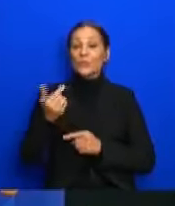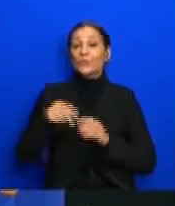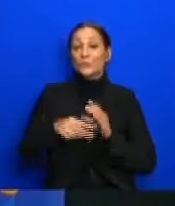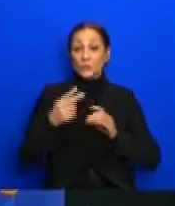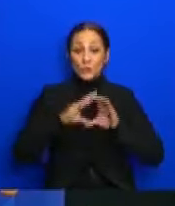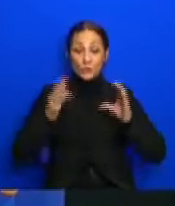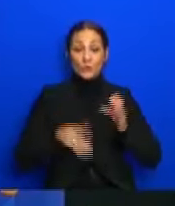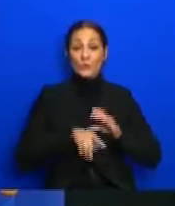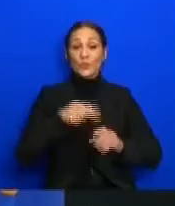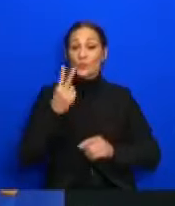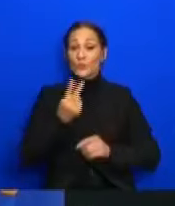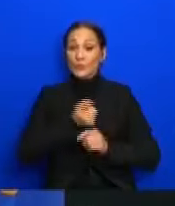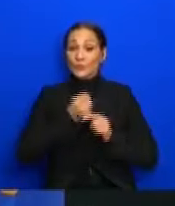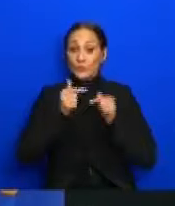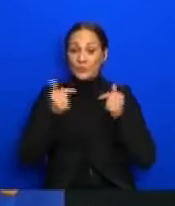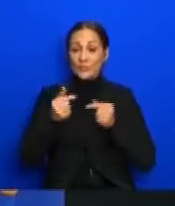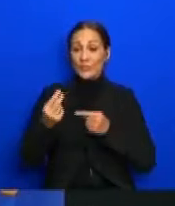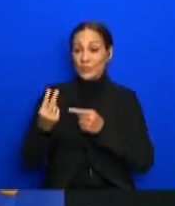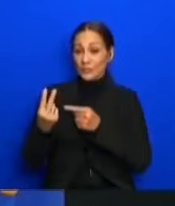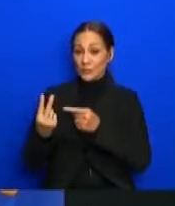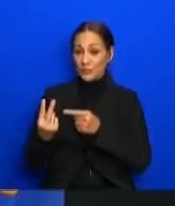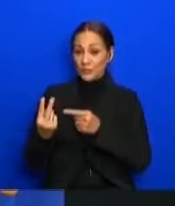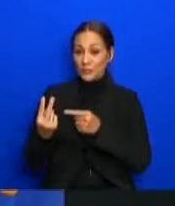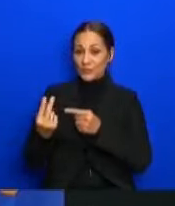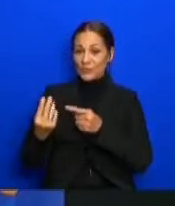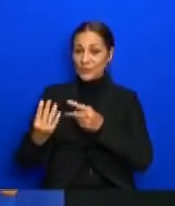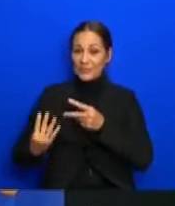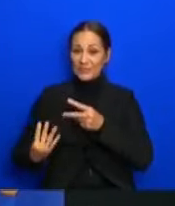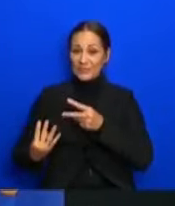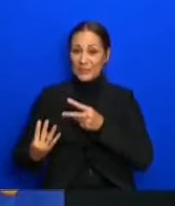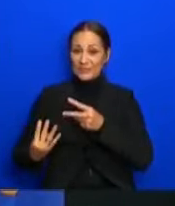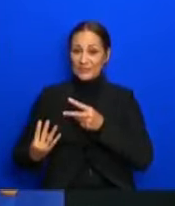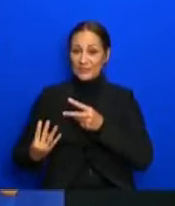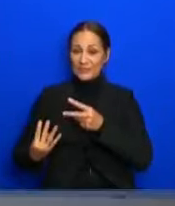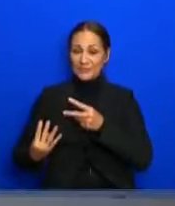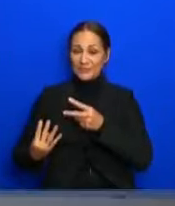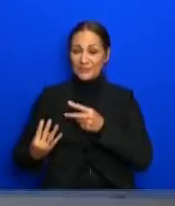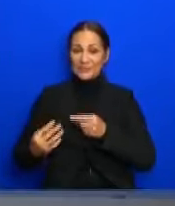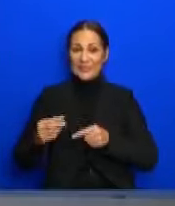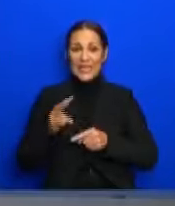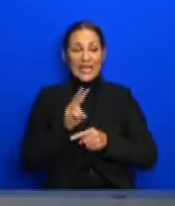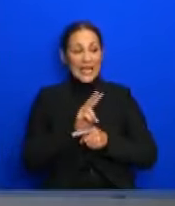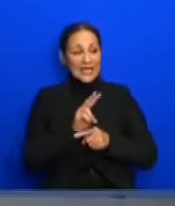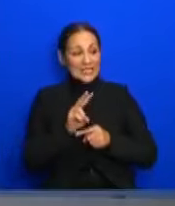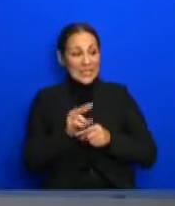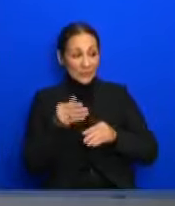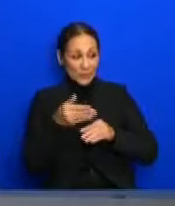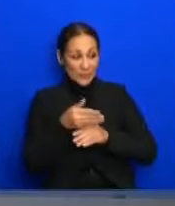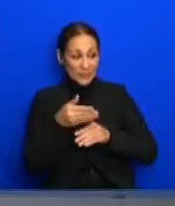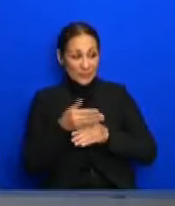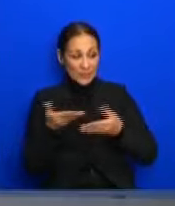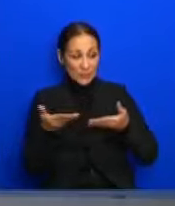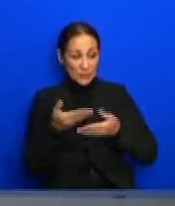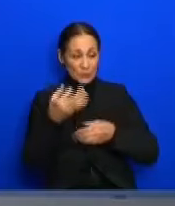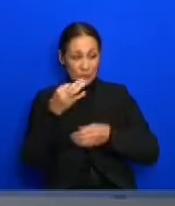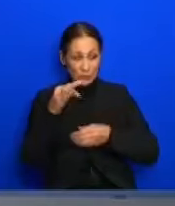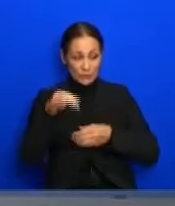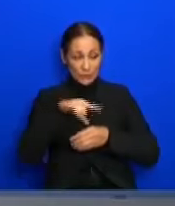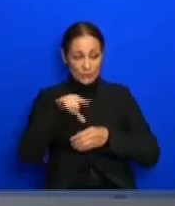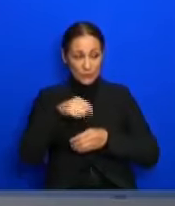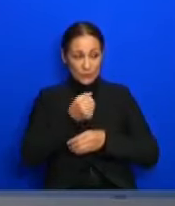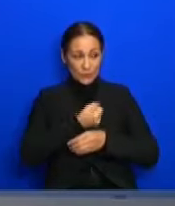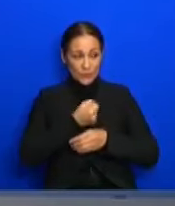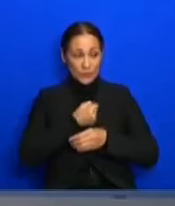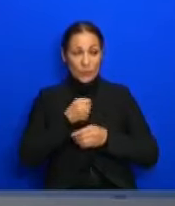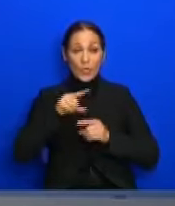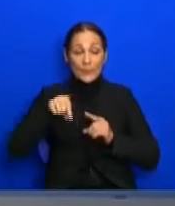No segundo globo, sorteamos 2 trevos, 2 e 4. As auditoras participando com a gente hoje confirmam os